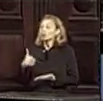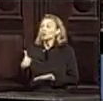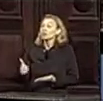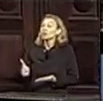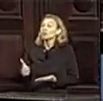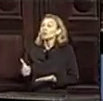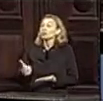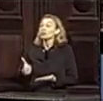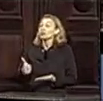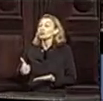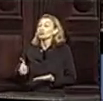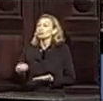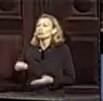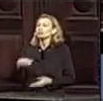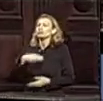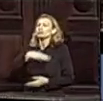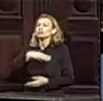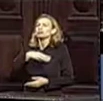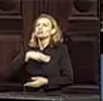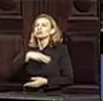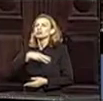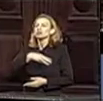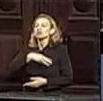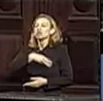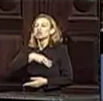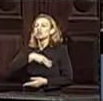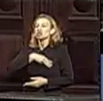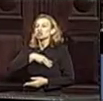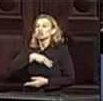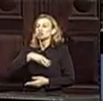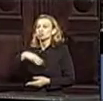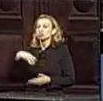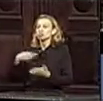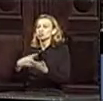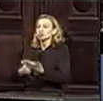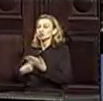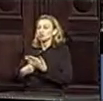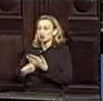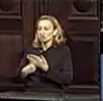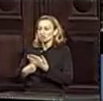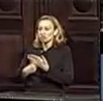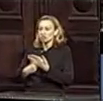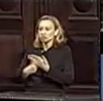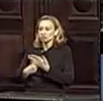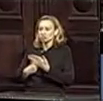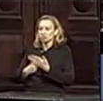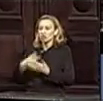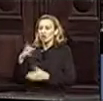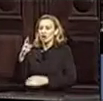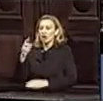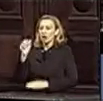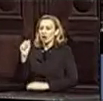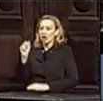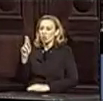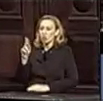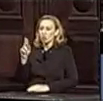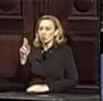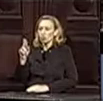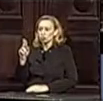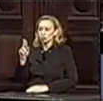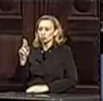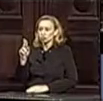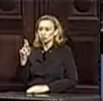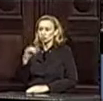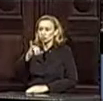da Defesa. O ministro da Defesa, senhor Raul Jungmann, que não